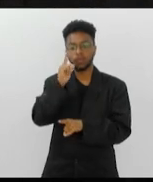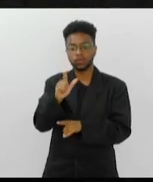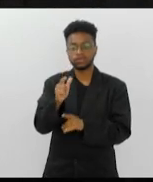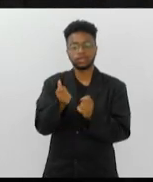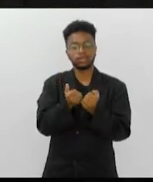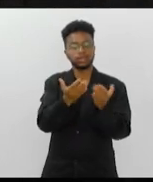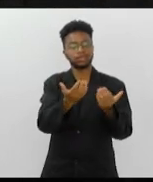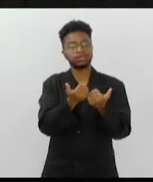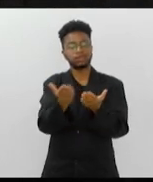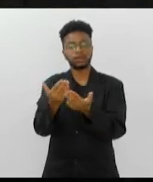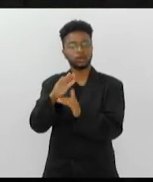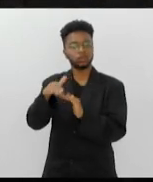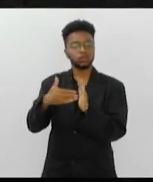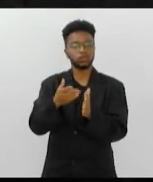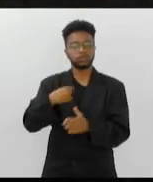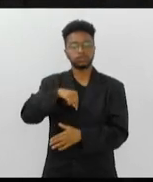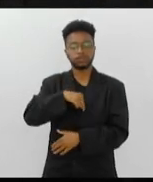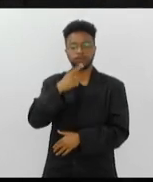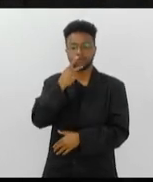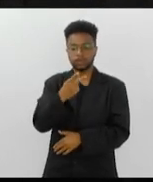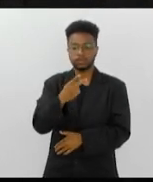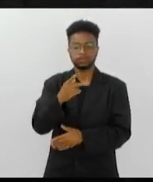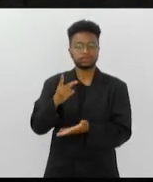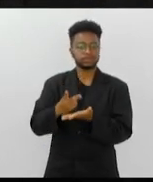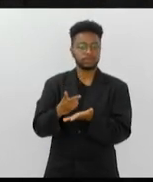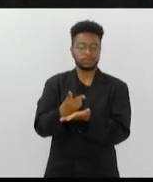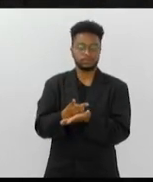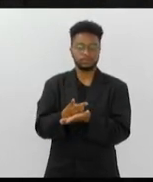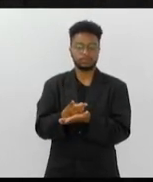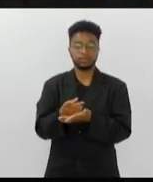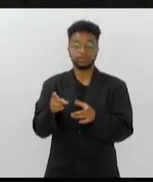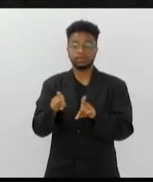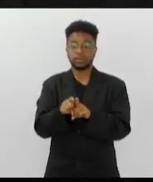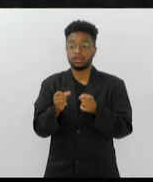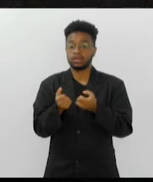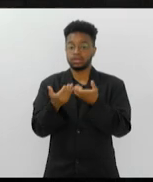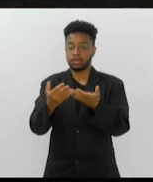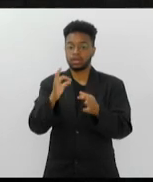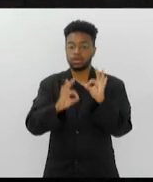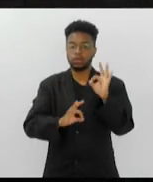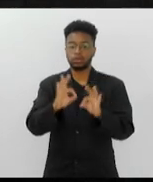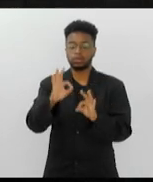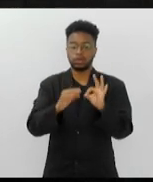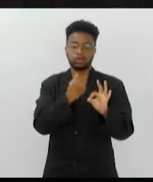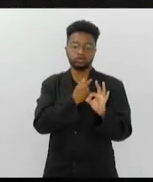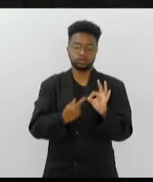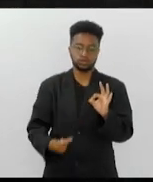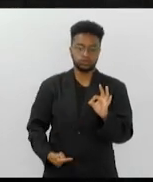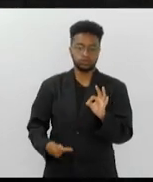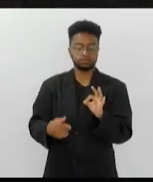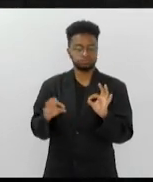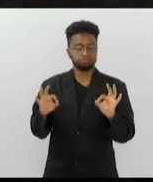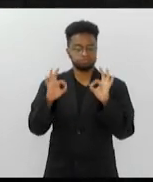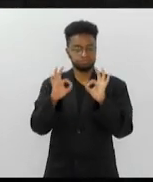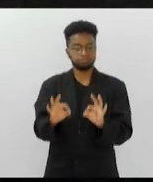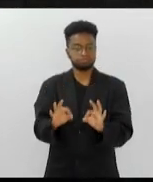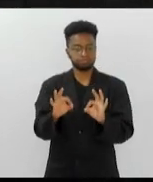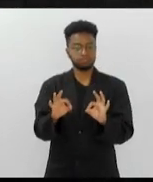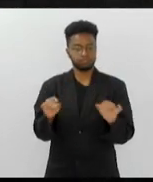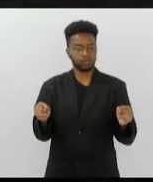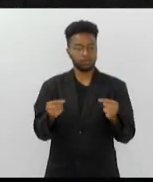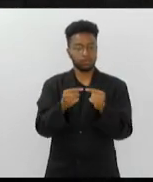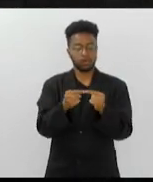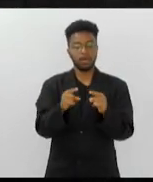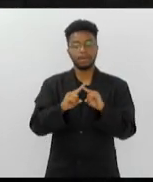falamos em todos os momentos na nossa campanha. Entregar, sim, um plano de governo com bastante coerência, mas,